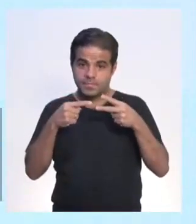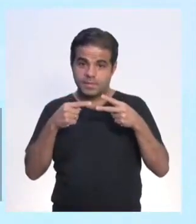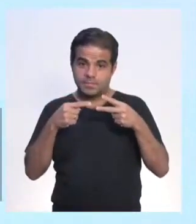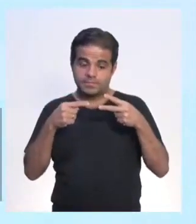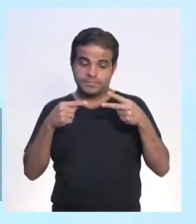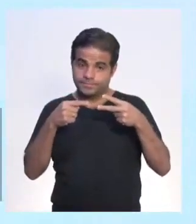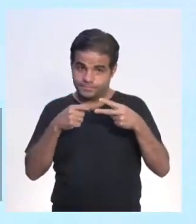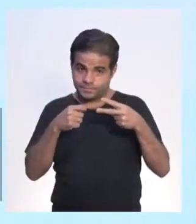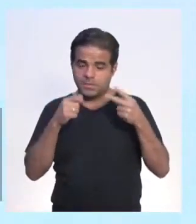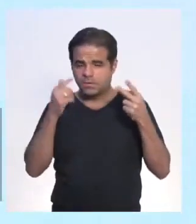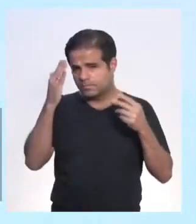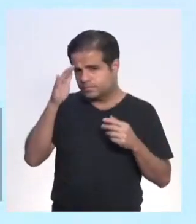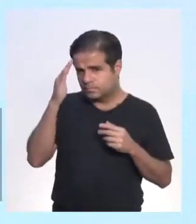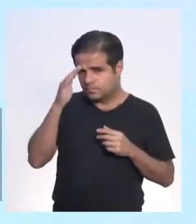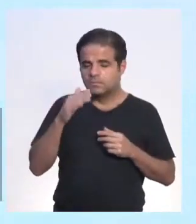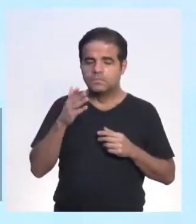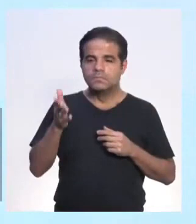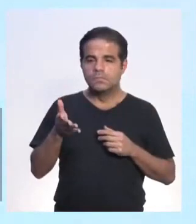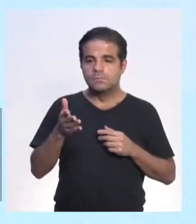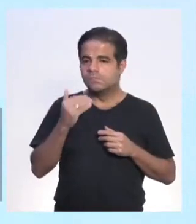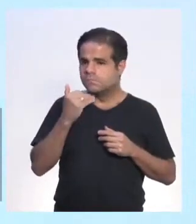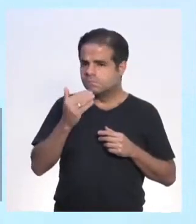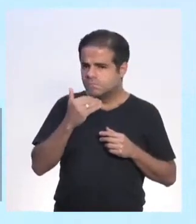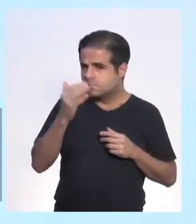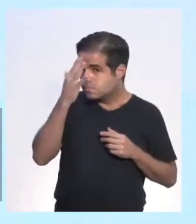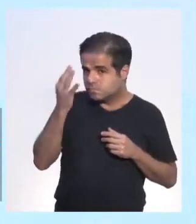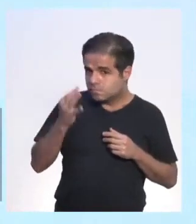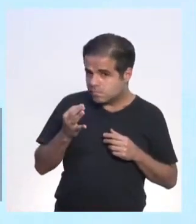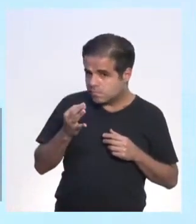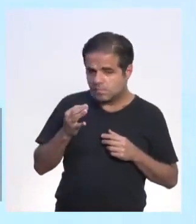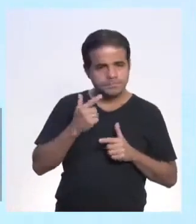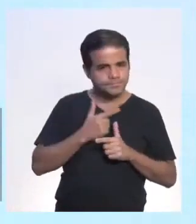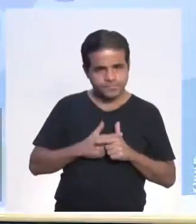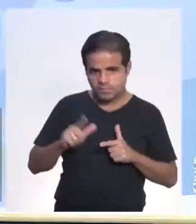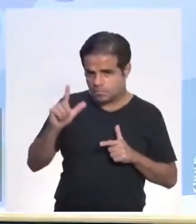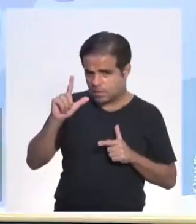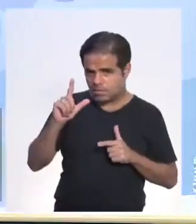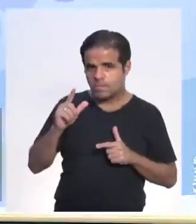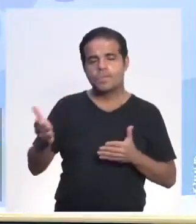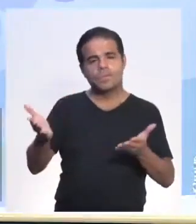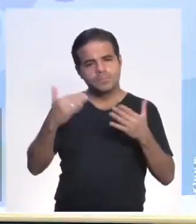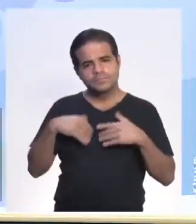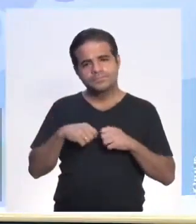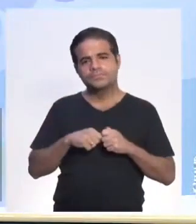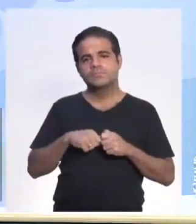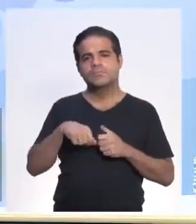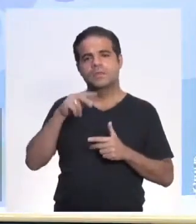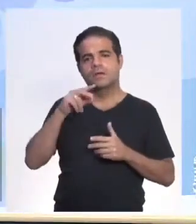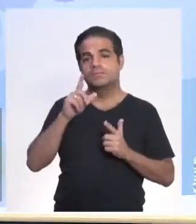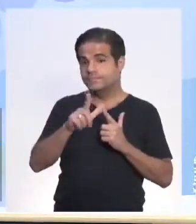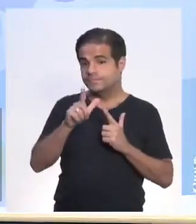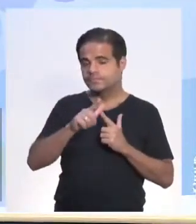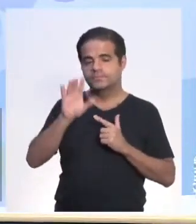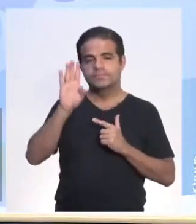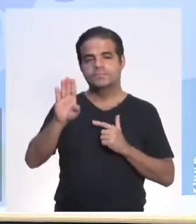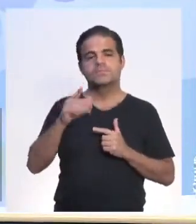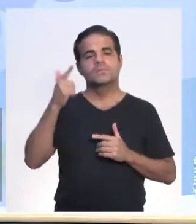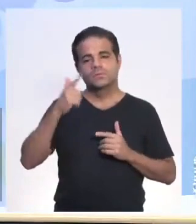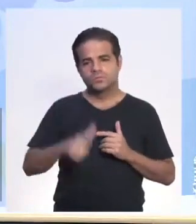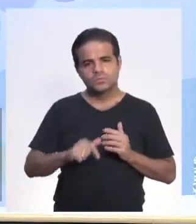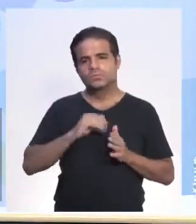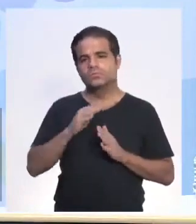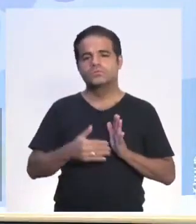61/50. Entendeu? Ainda não? Não tem problema. Vamos fazer a letra B. Vamos lá, tudo de